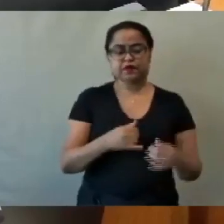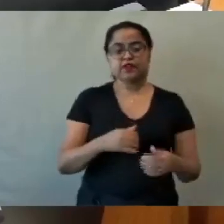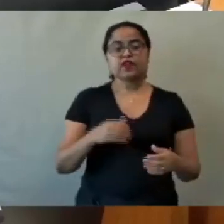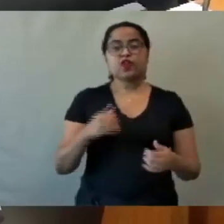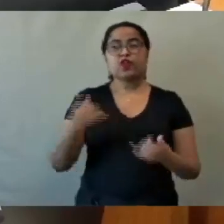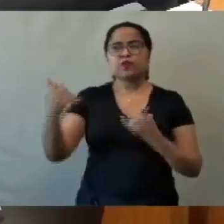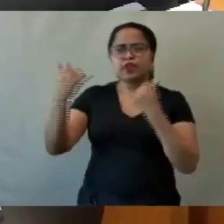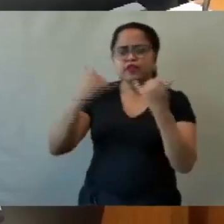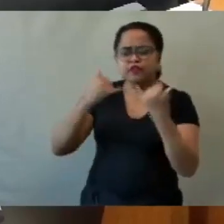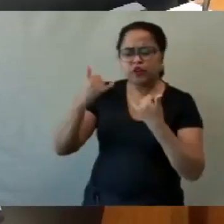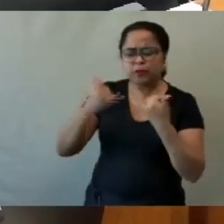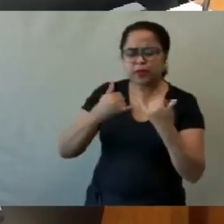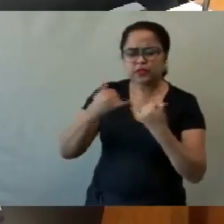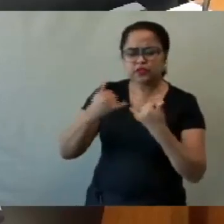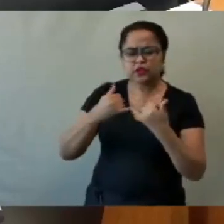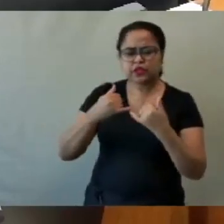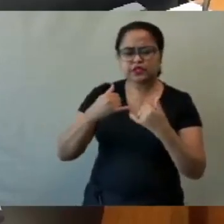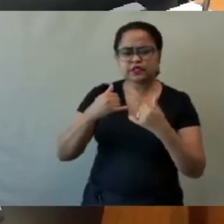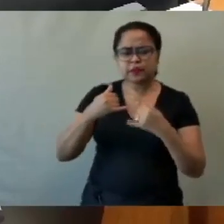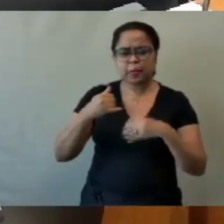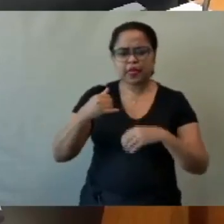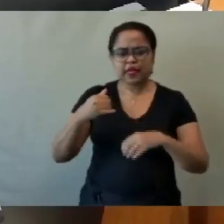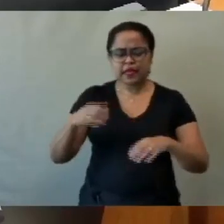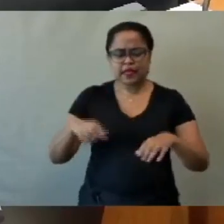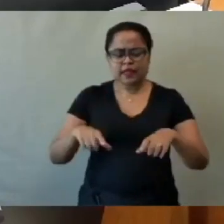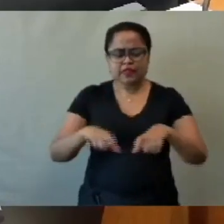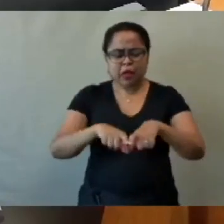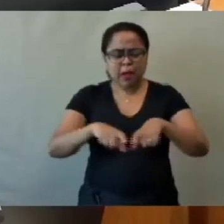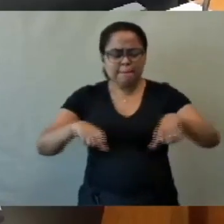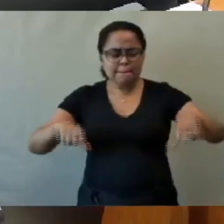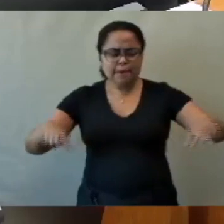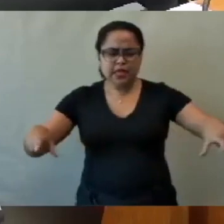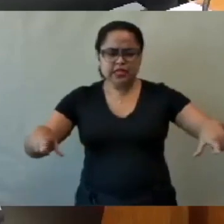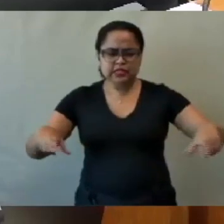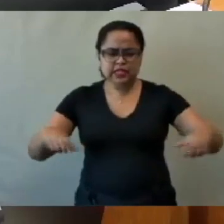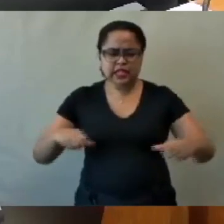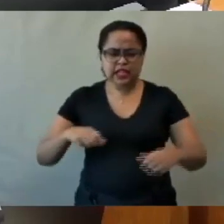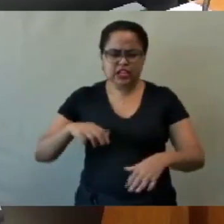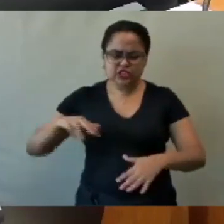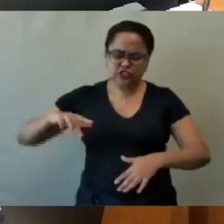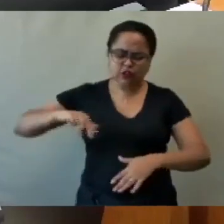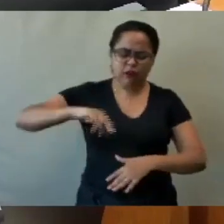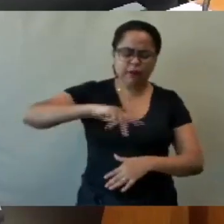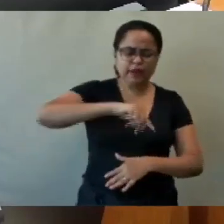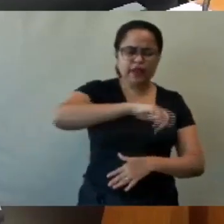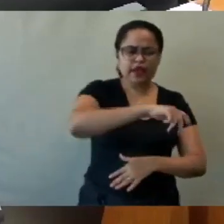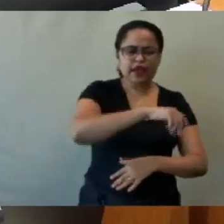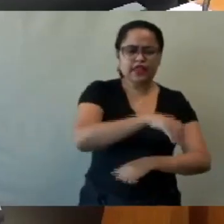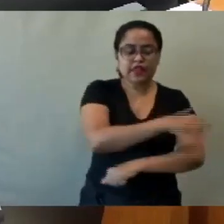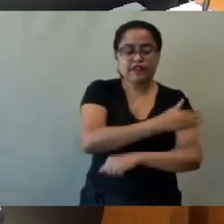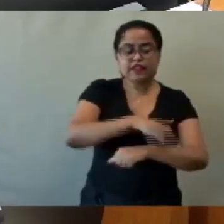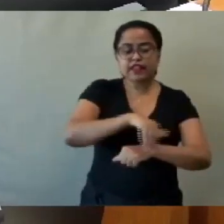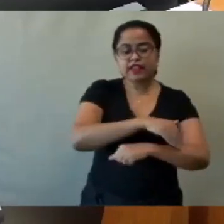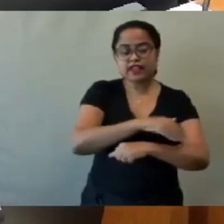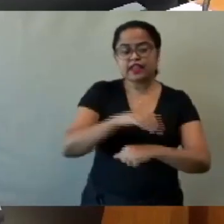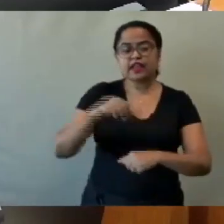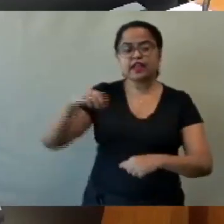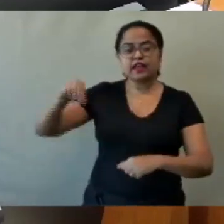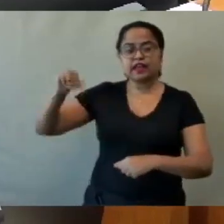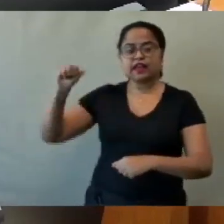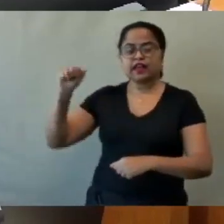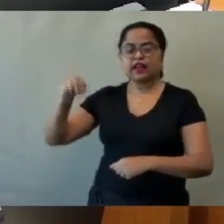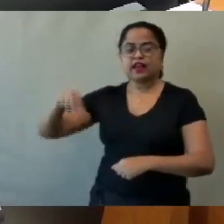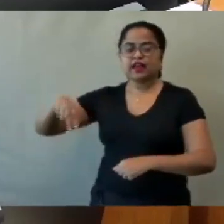informações acerca da pista de caminhada da Avenida Andradas. Autoria, vereadora